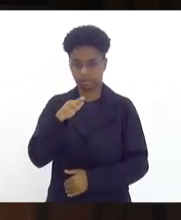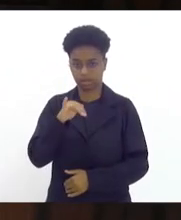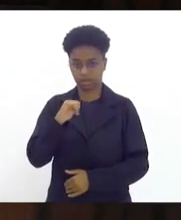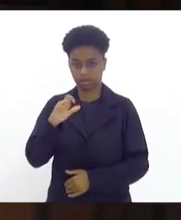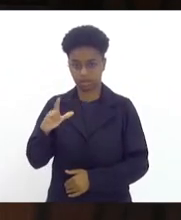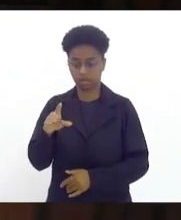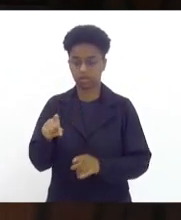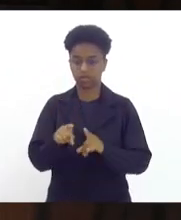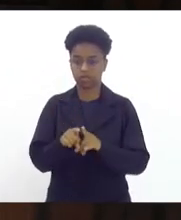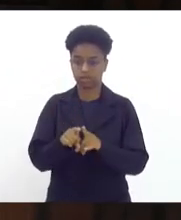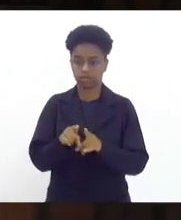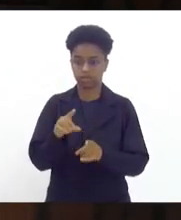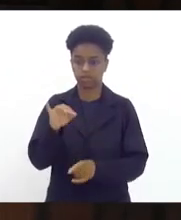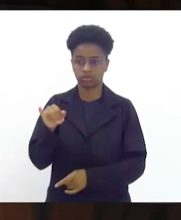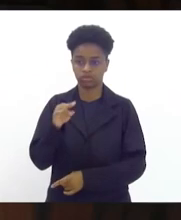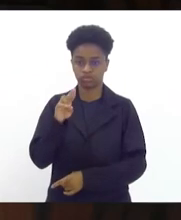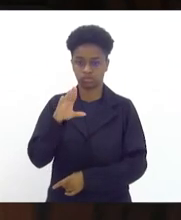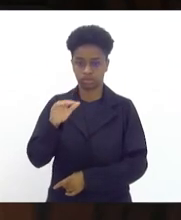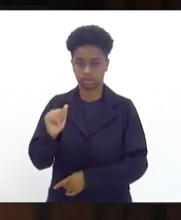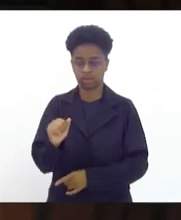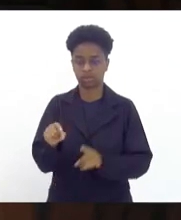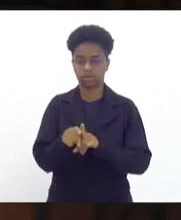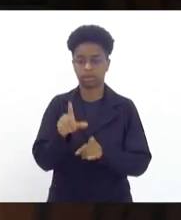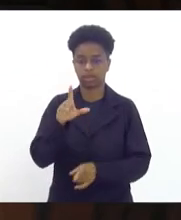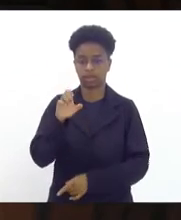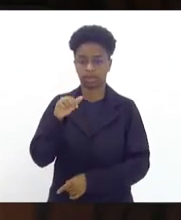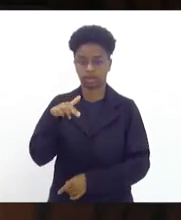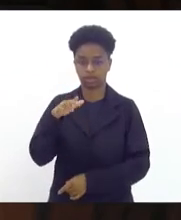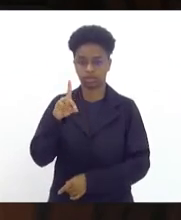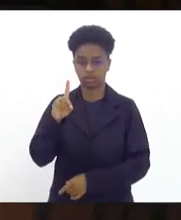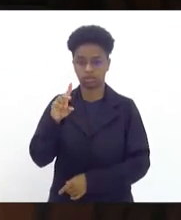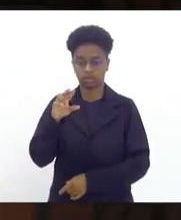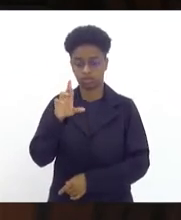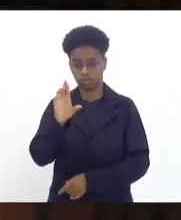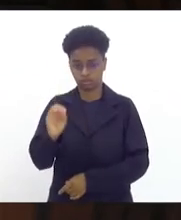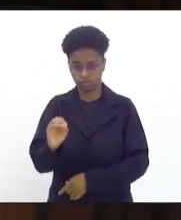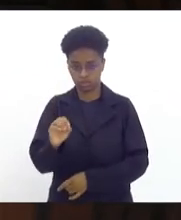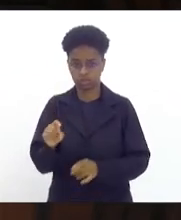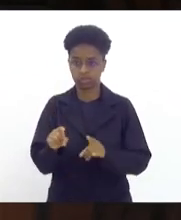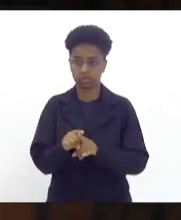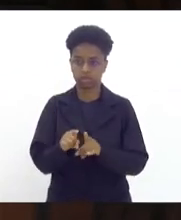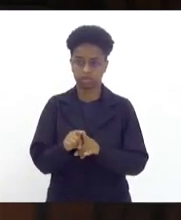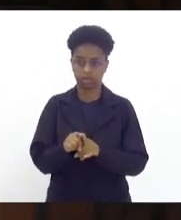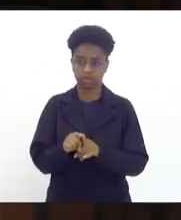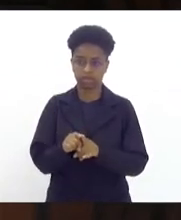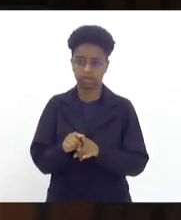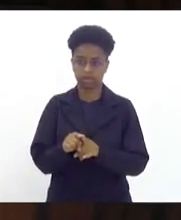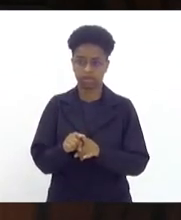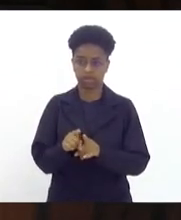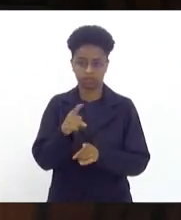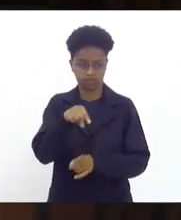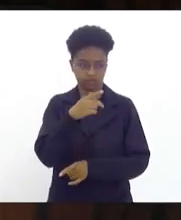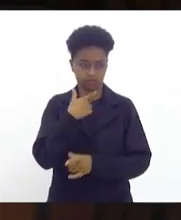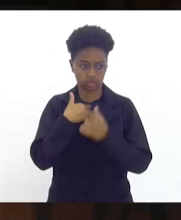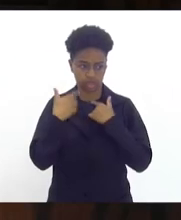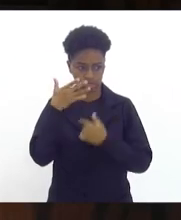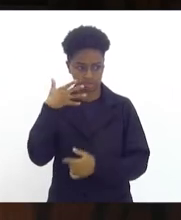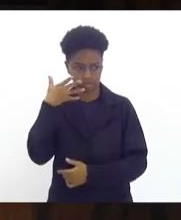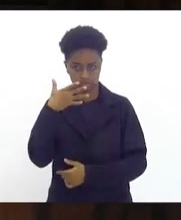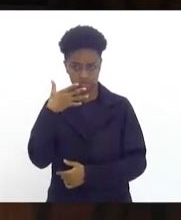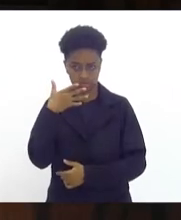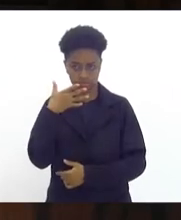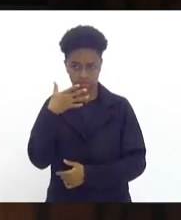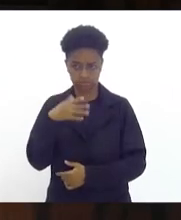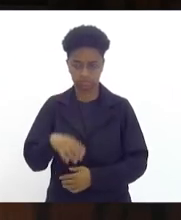e Juca do tenente Leonardo Leandro Goulart comandante do segurança presente Grajaú senhoras querem fazer uso da palavra